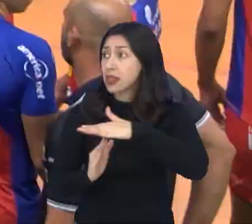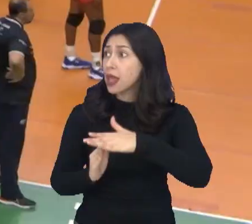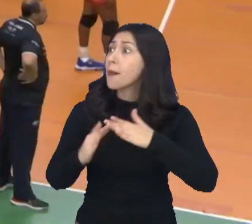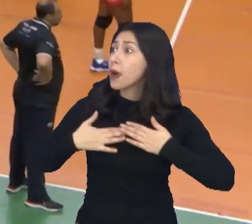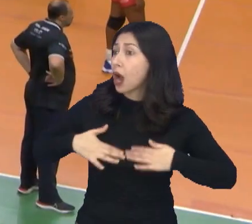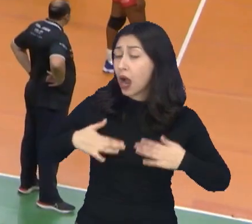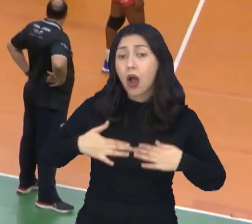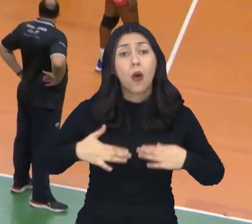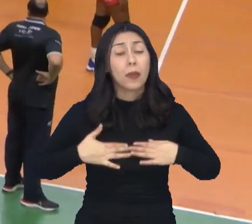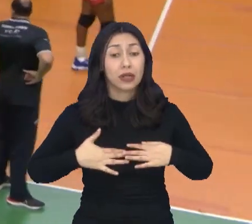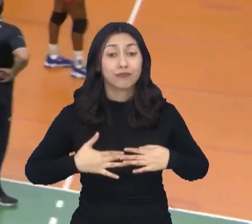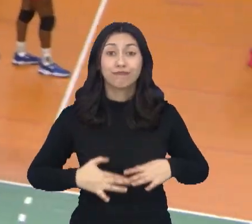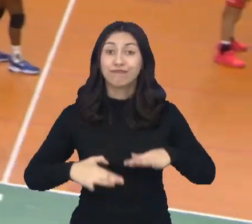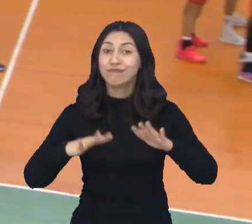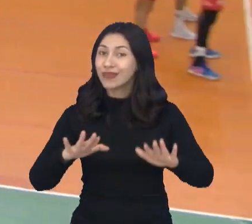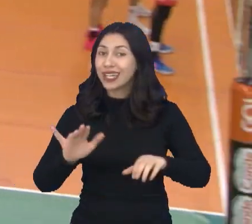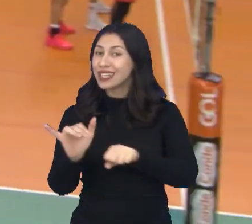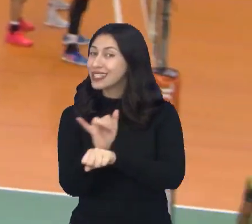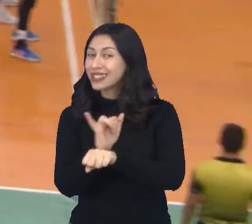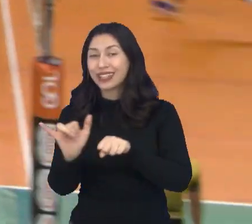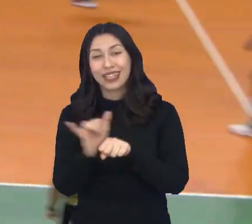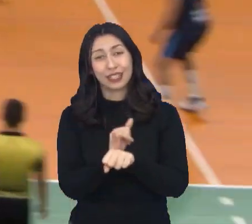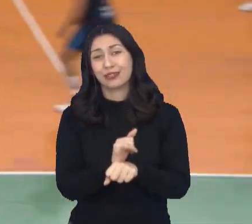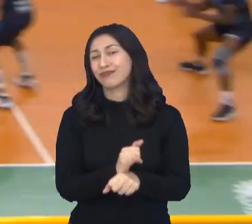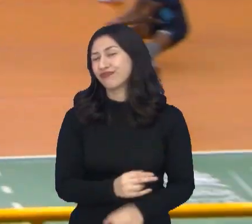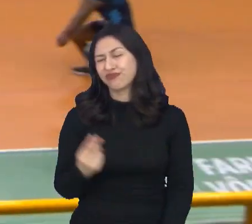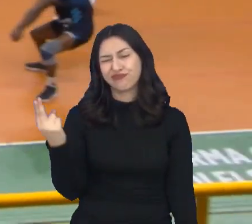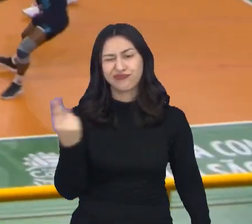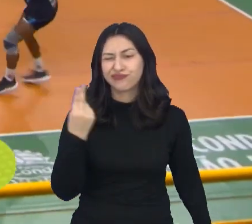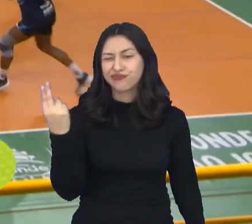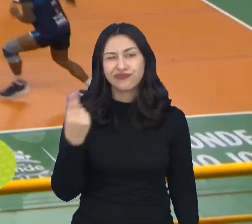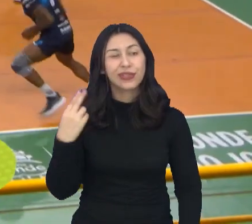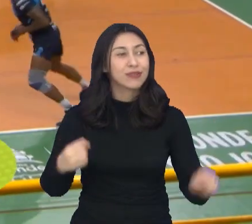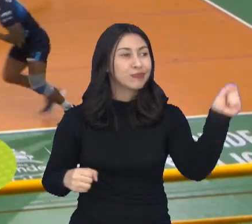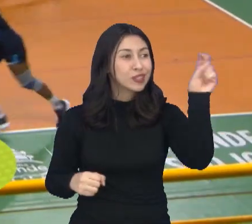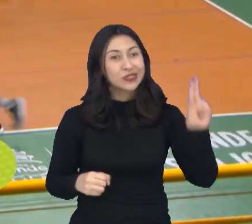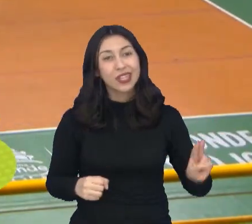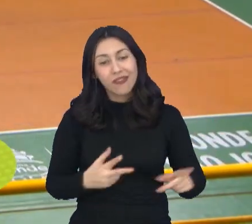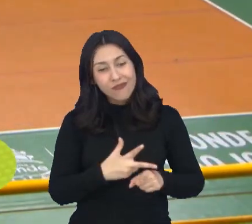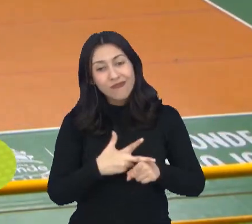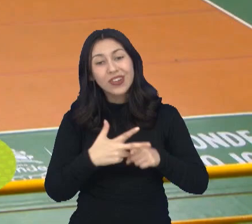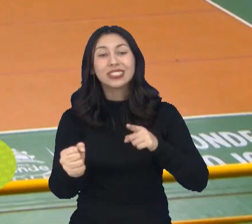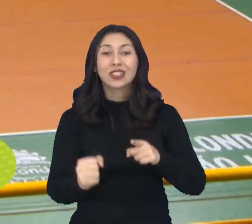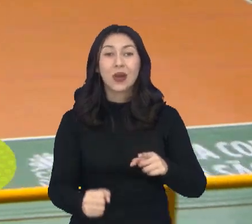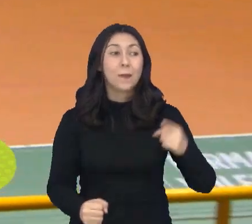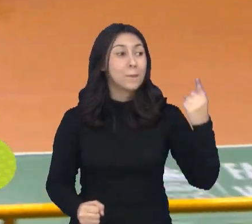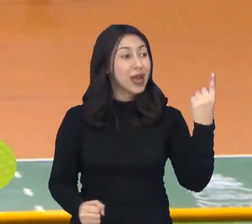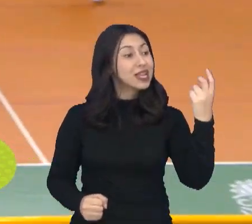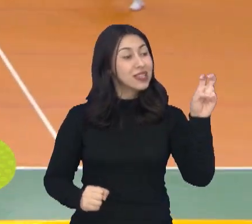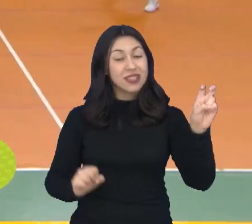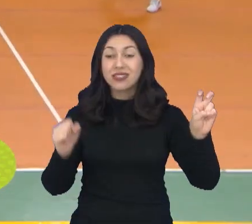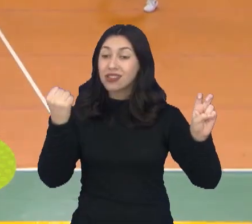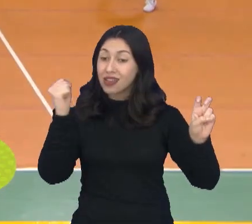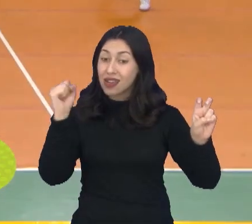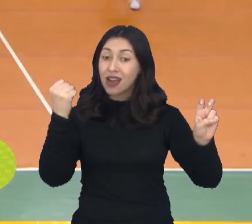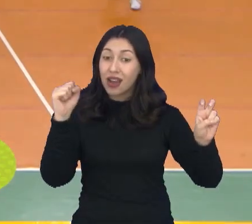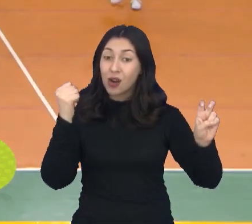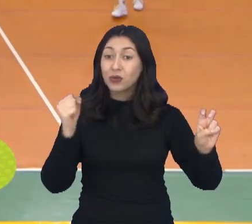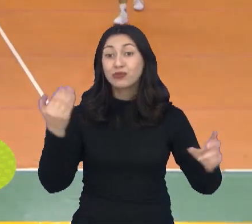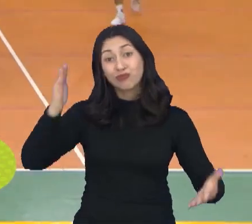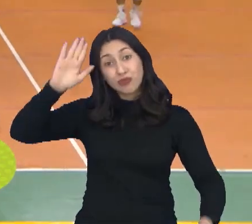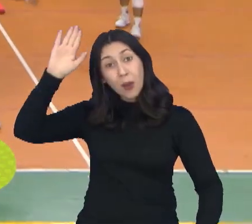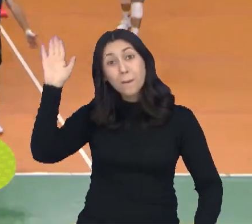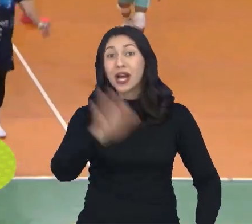time. Mas a tática não surtiu efeito e o Suzano venceu o quinto set por 15-8, neste ataque do